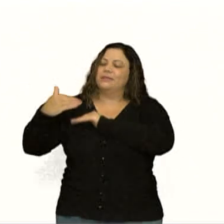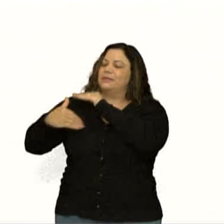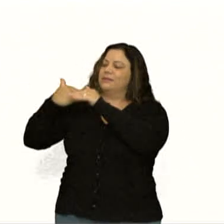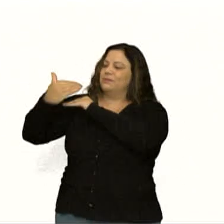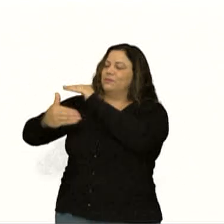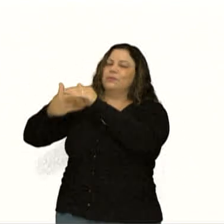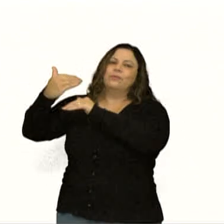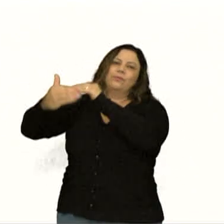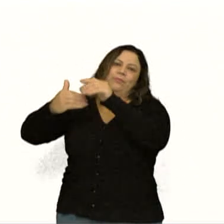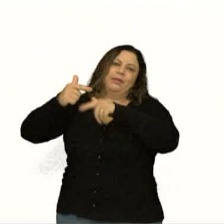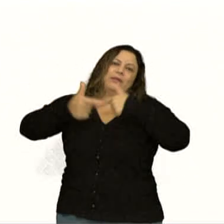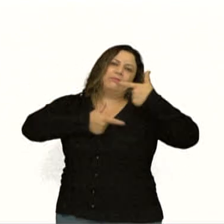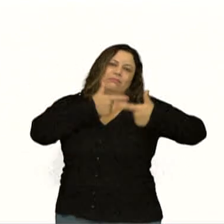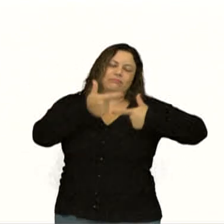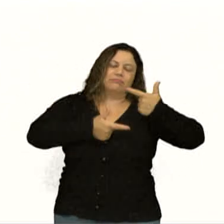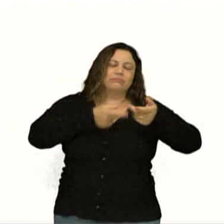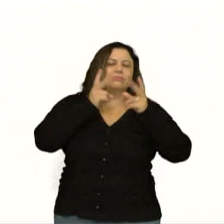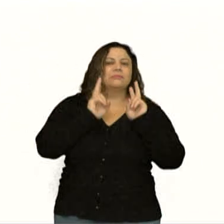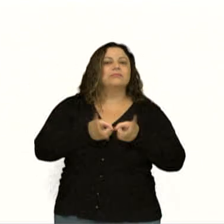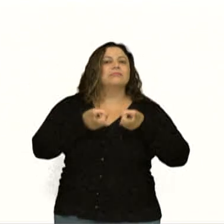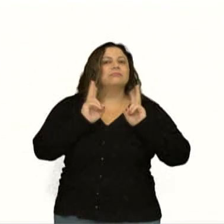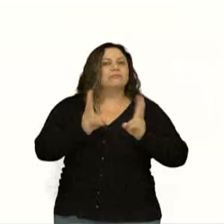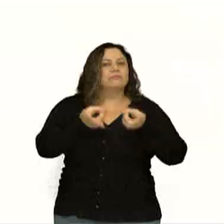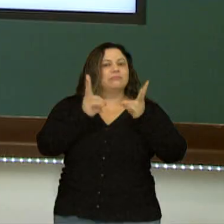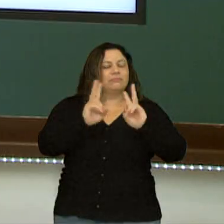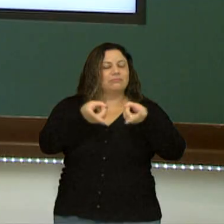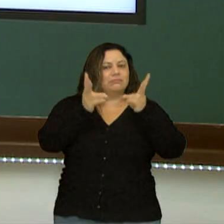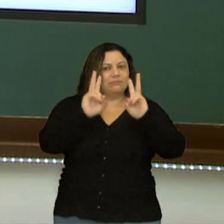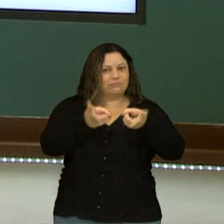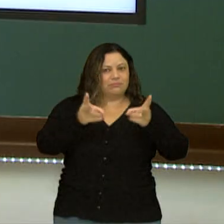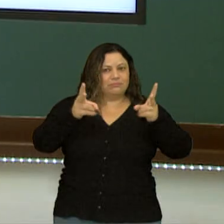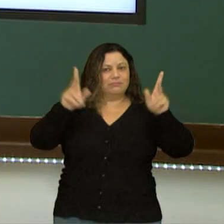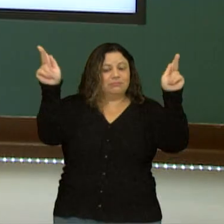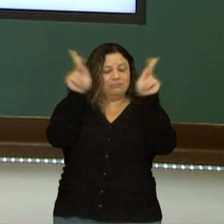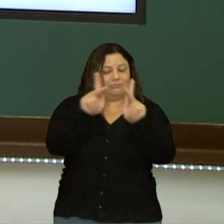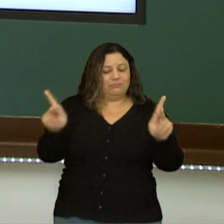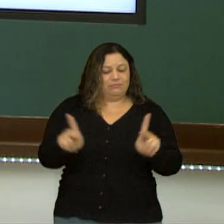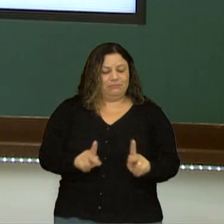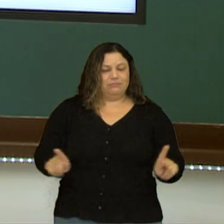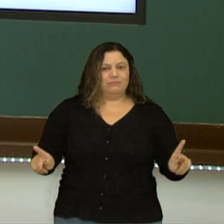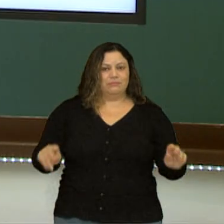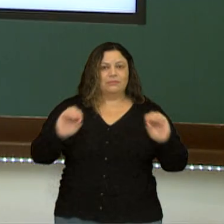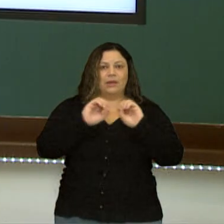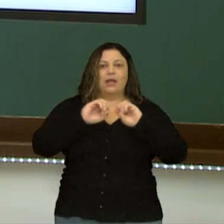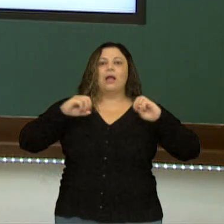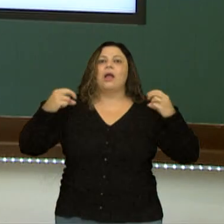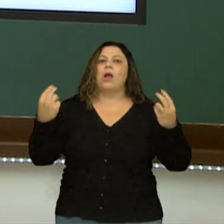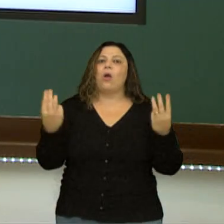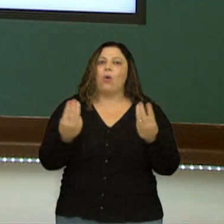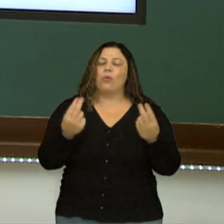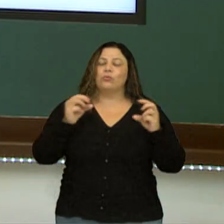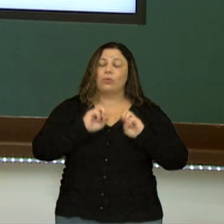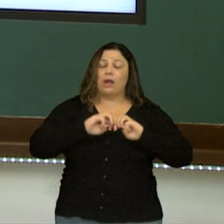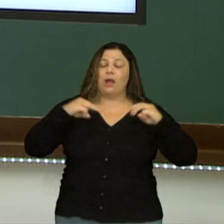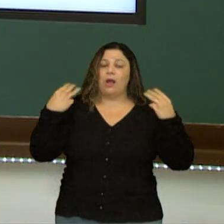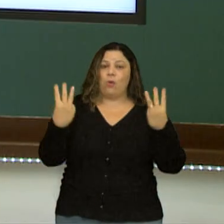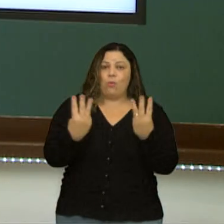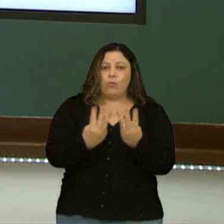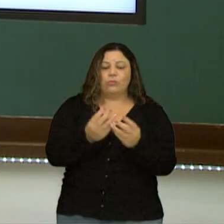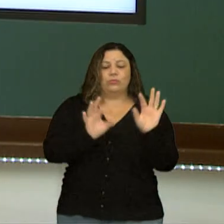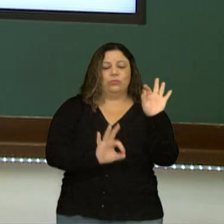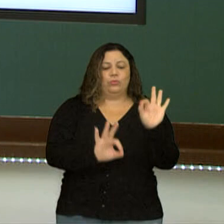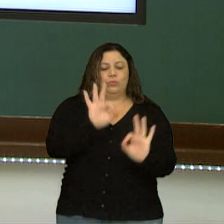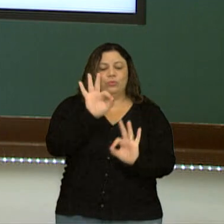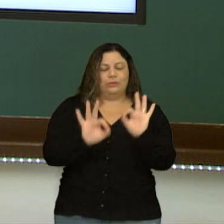Nações Unidas para a manutenção da paz. Então, Nações Unidas é a ONU, Organização